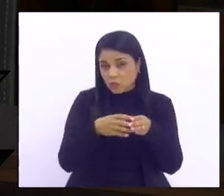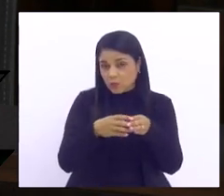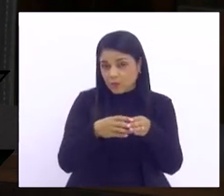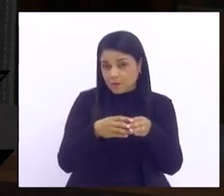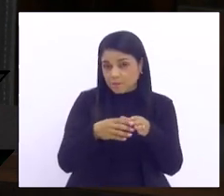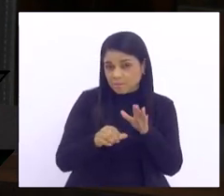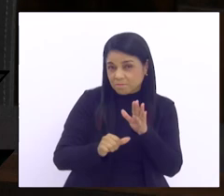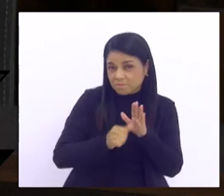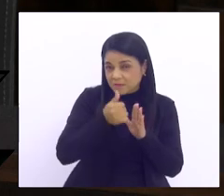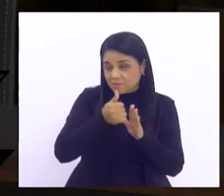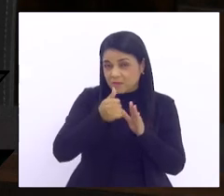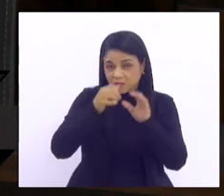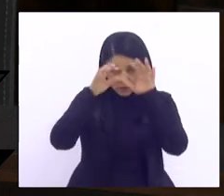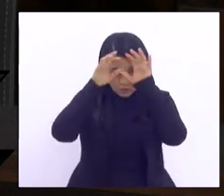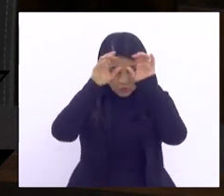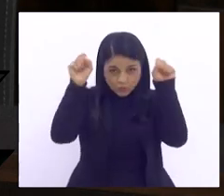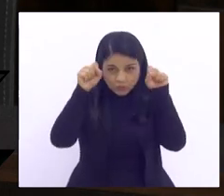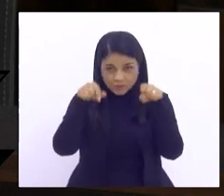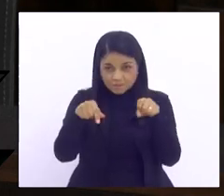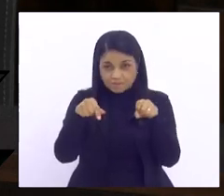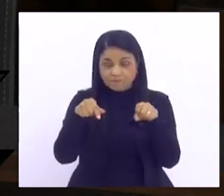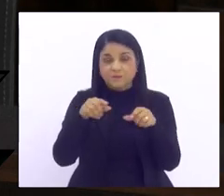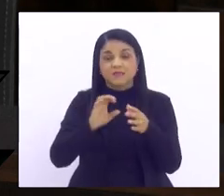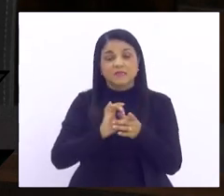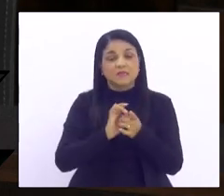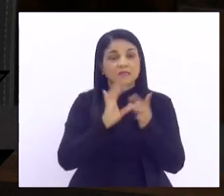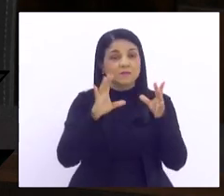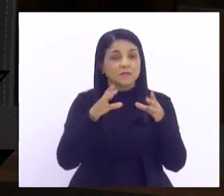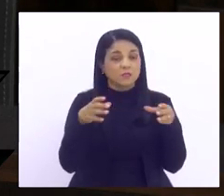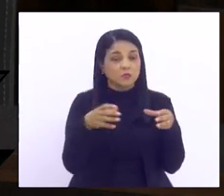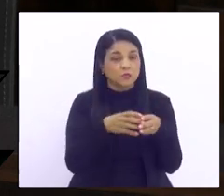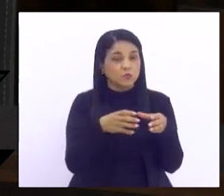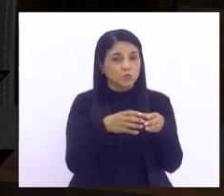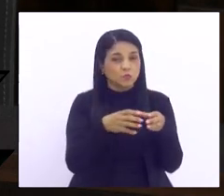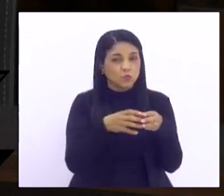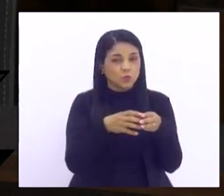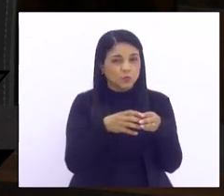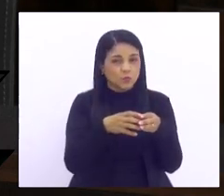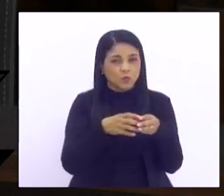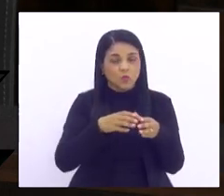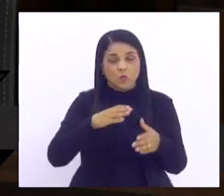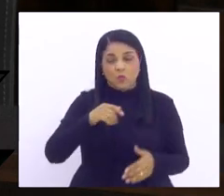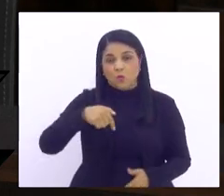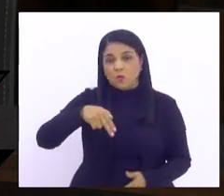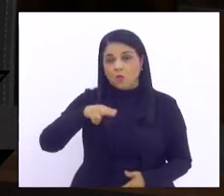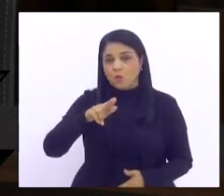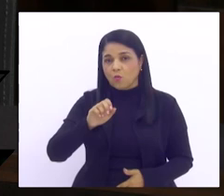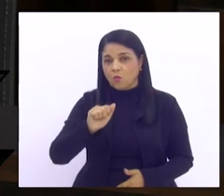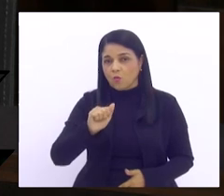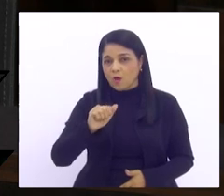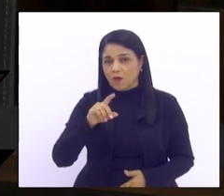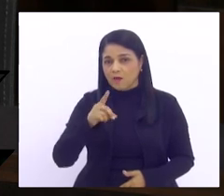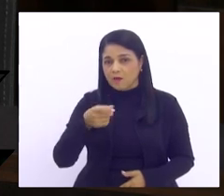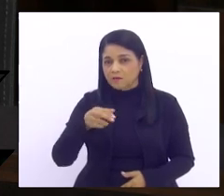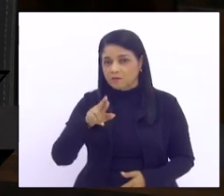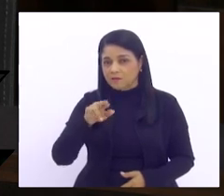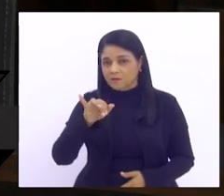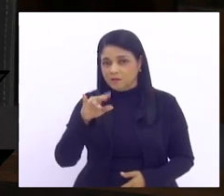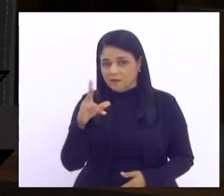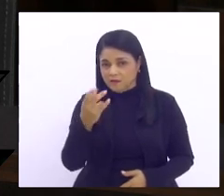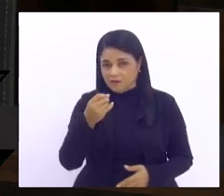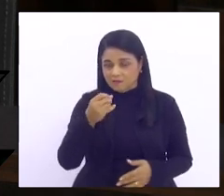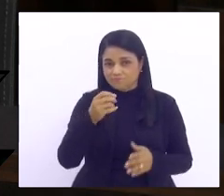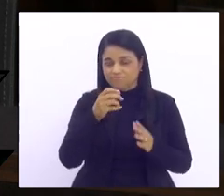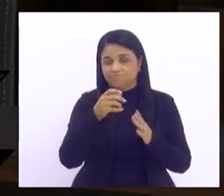Federal colocou em liberdade uma quadrilha de aborteiros da Baixada Fluminense, já vou falar daqui a pouco